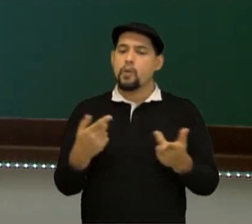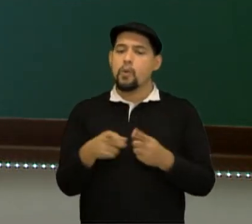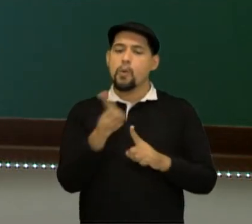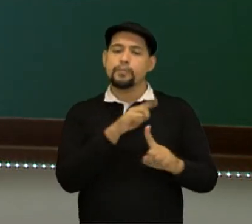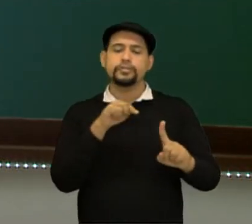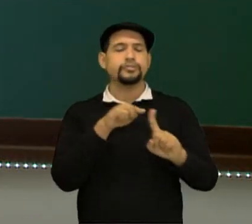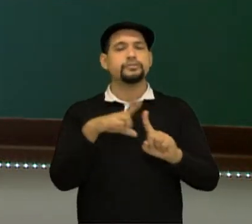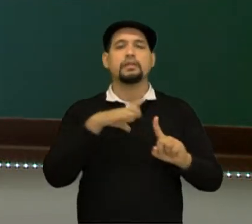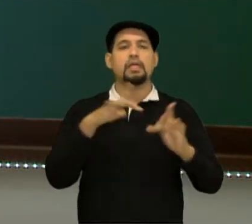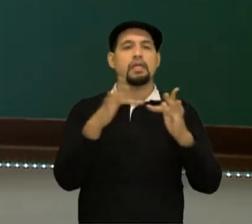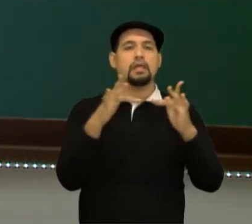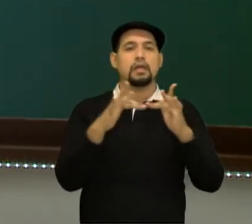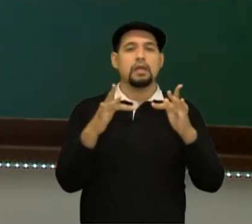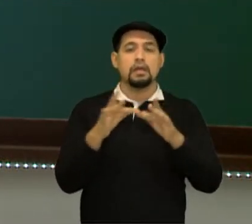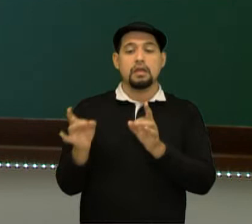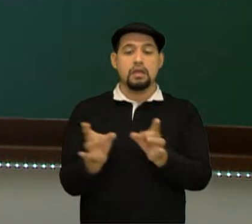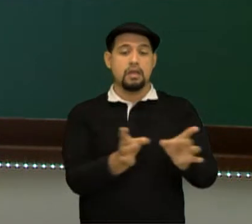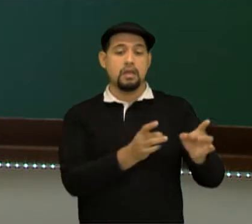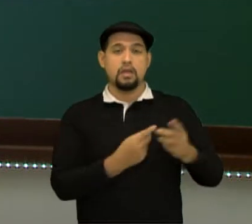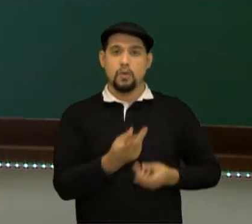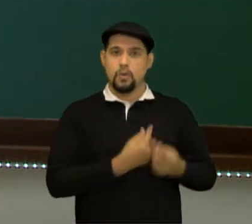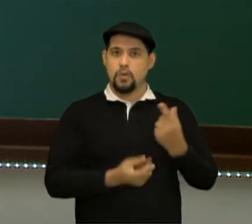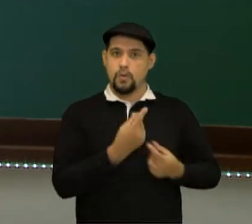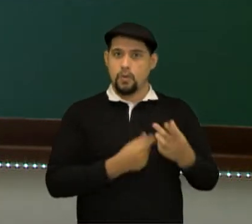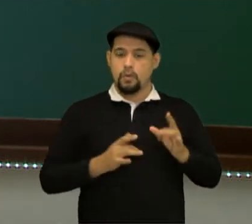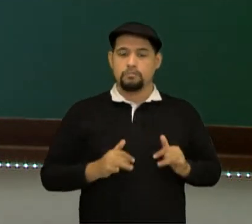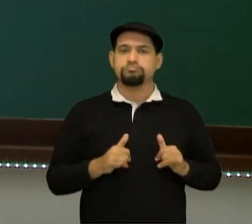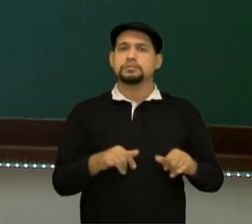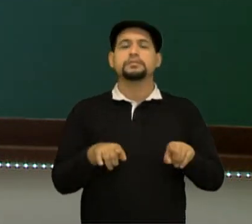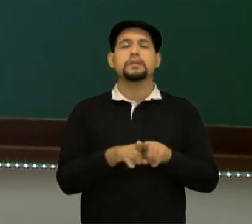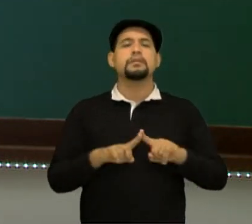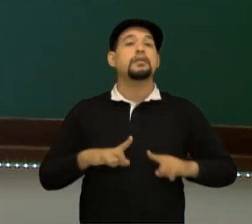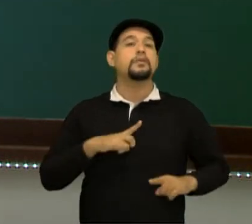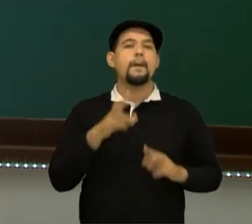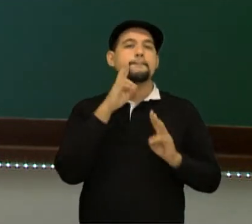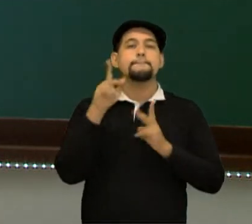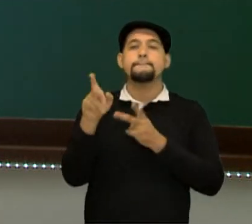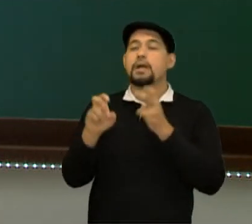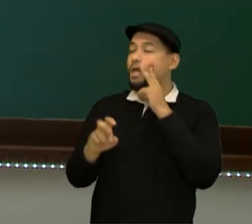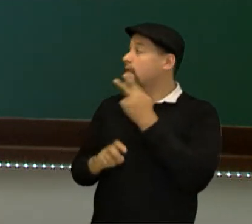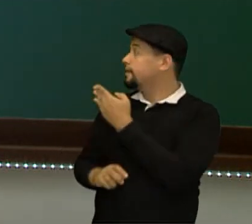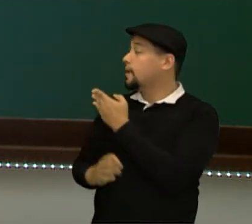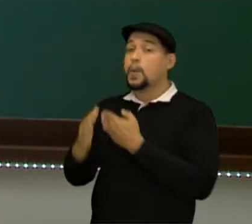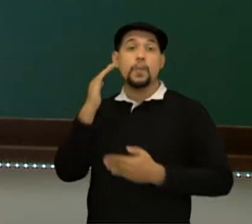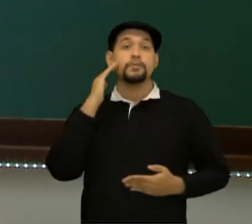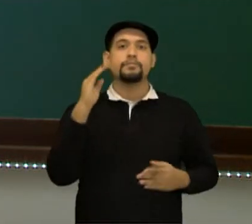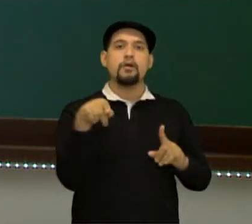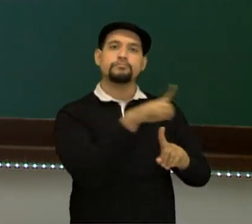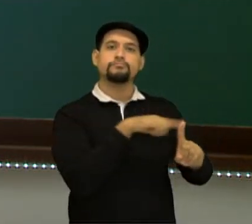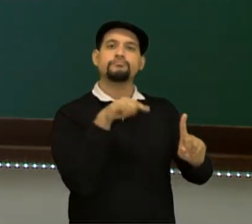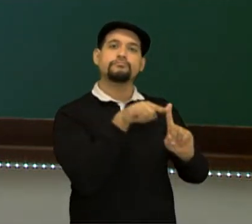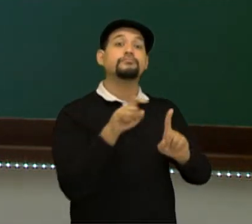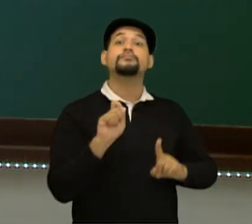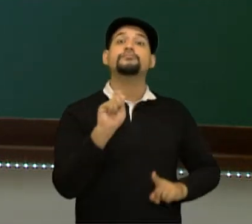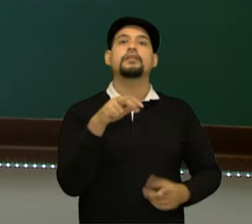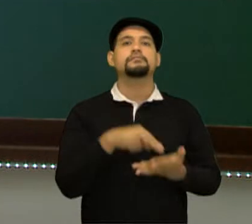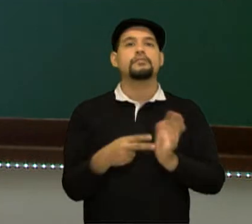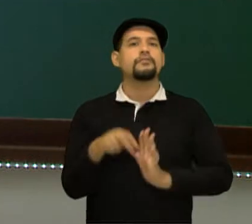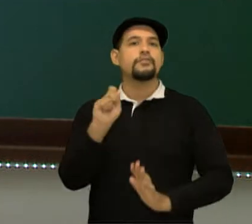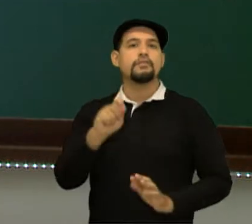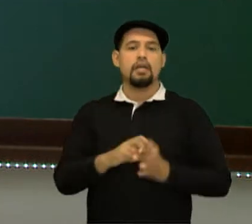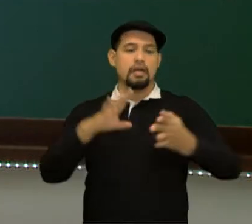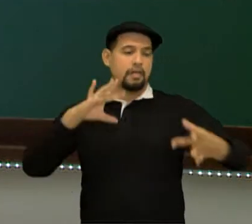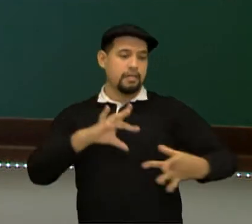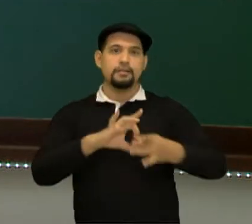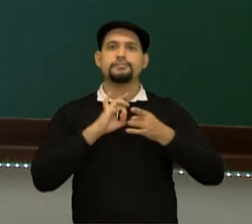finalidades vinculadas ao mercado econômico dentro dessa situação Observe que o principal objetivo é